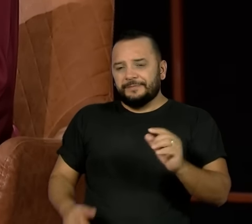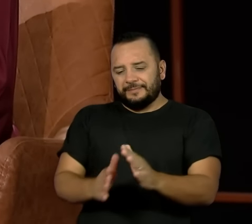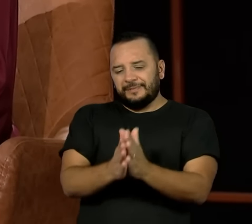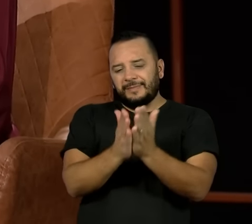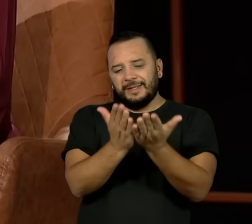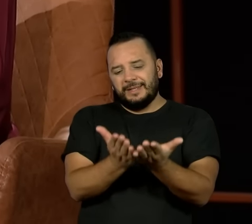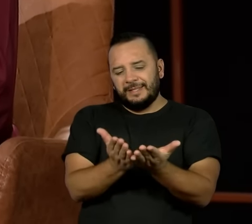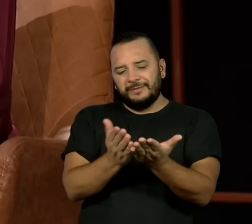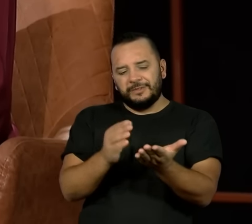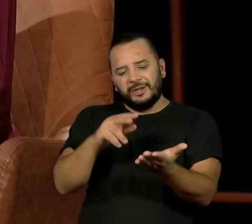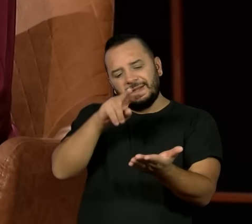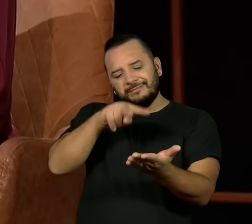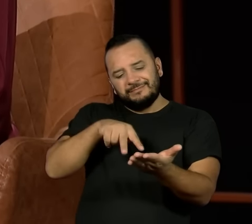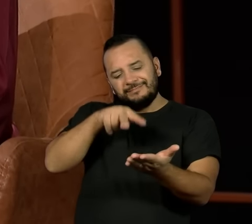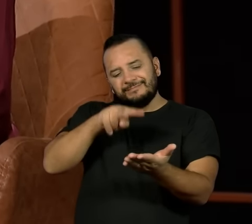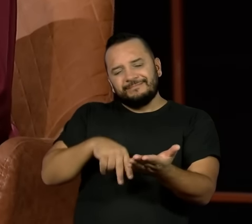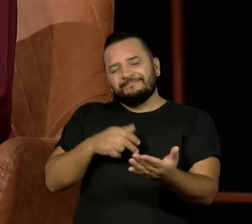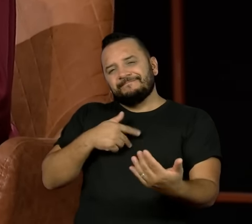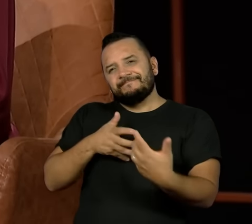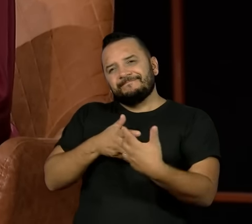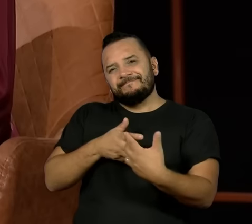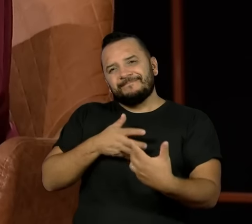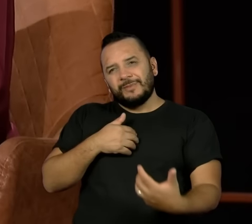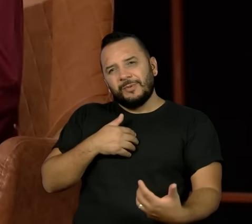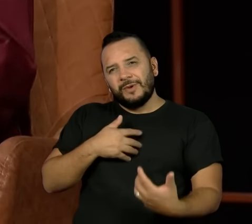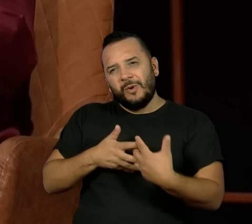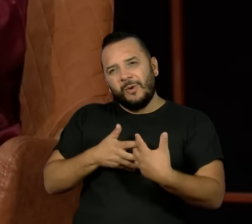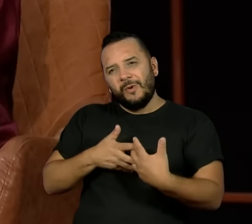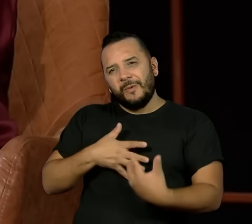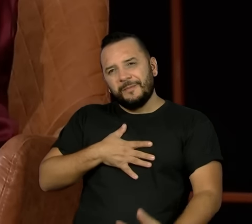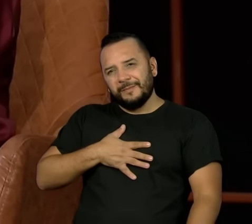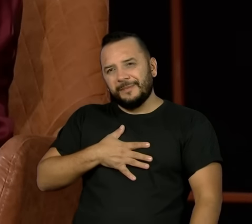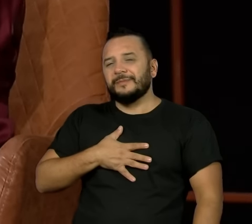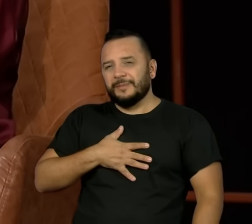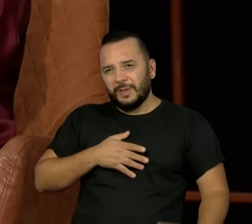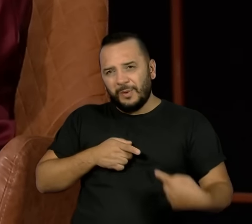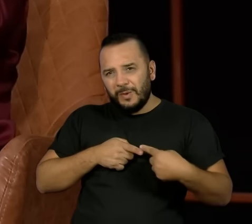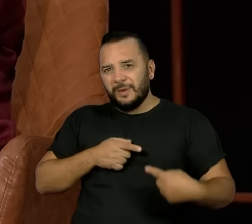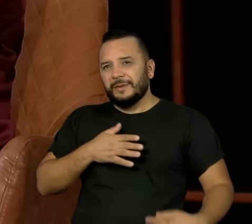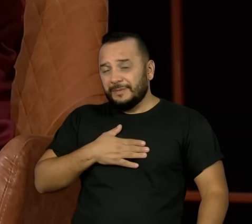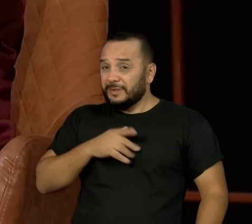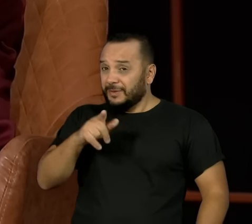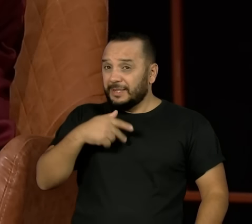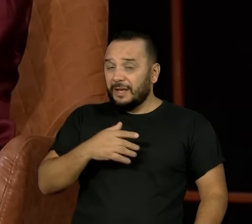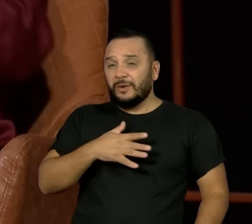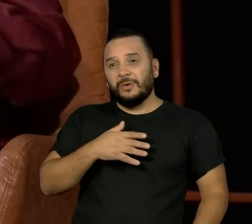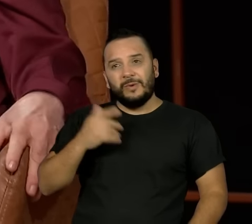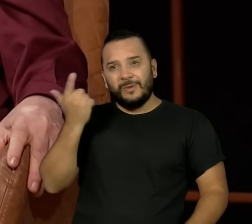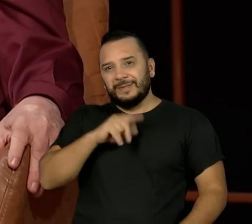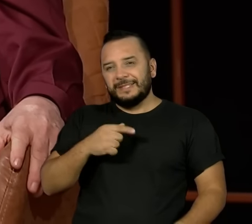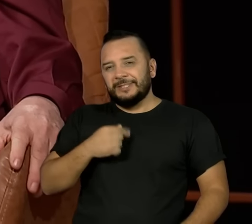para você, numa obra, você gostar de uma obra. Se você conseguir, de algum modo, se identificar,